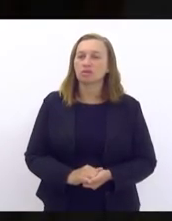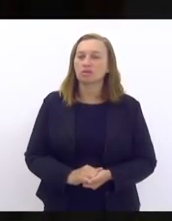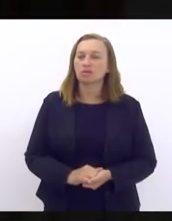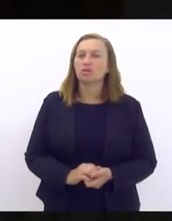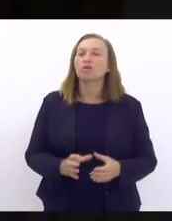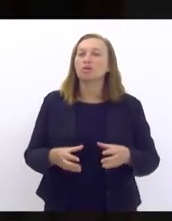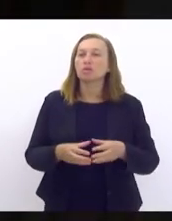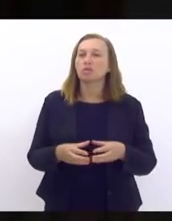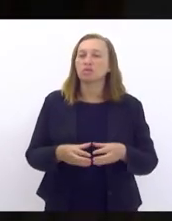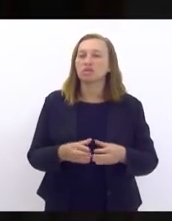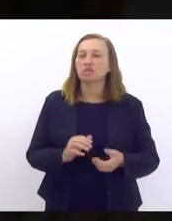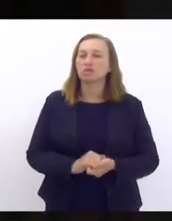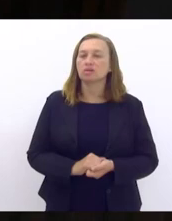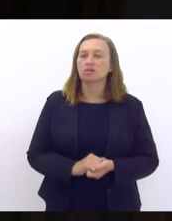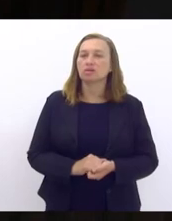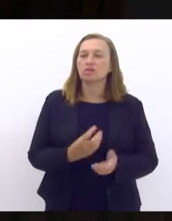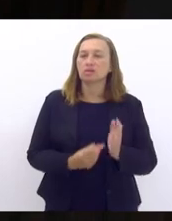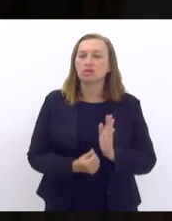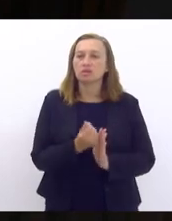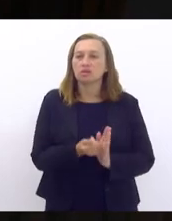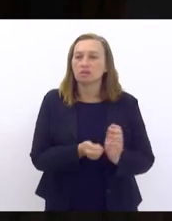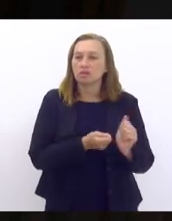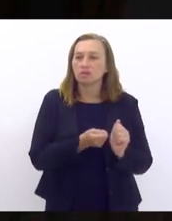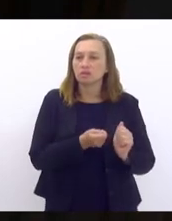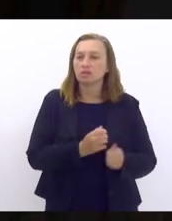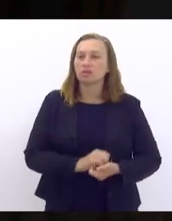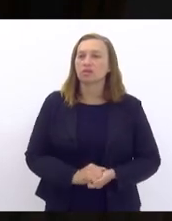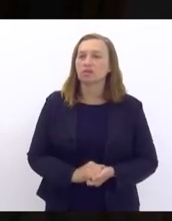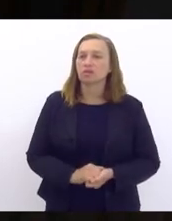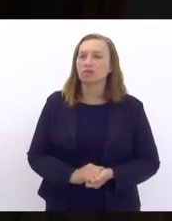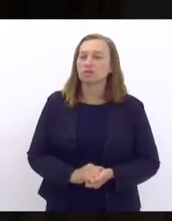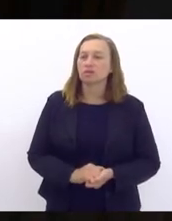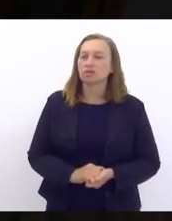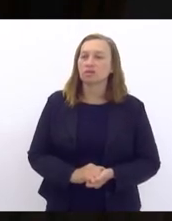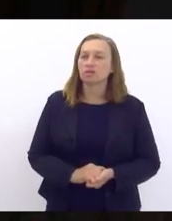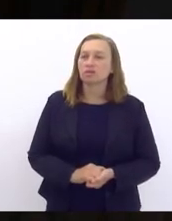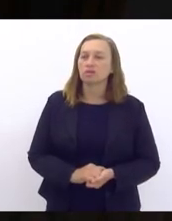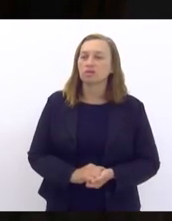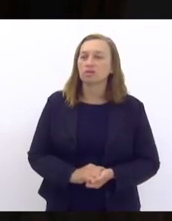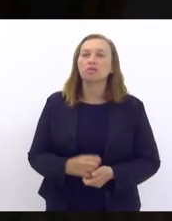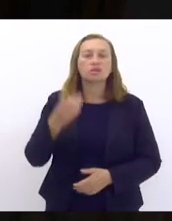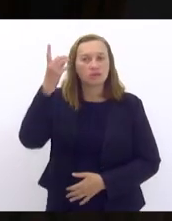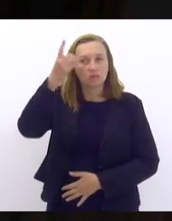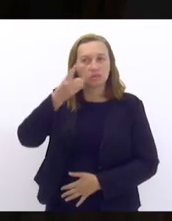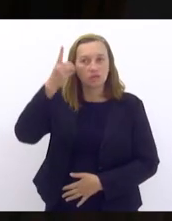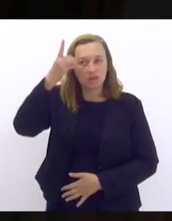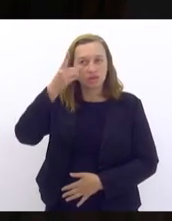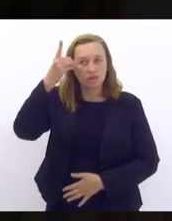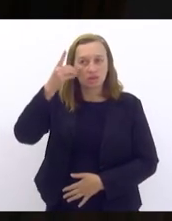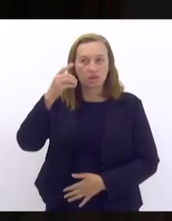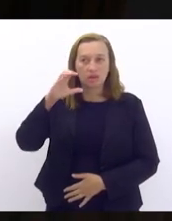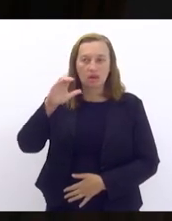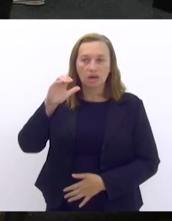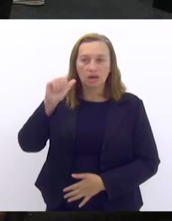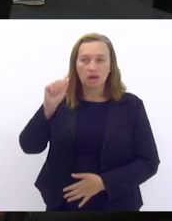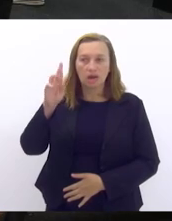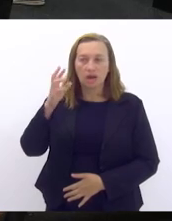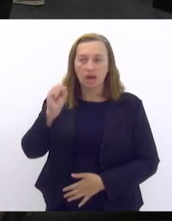Pela Comissão de Orçamento, Finanças e Fiscalização Financeira, deputado Carlos